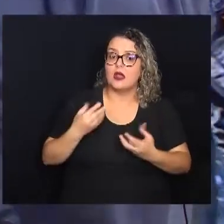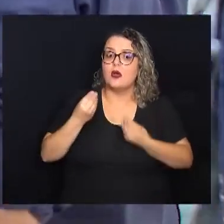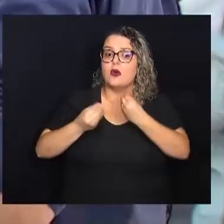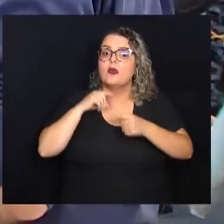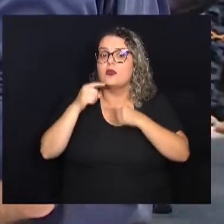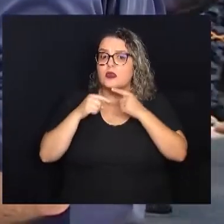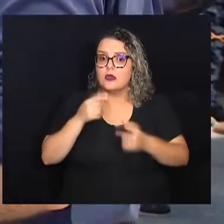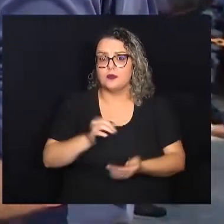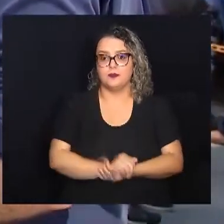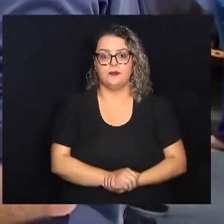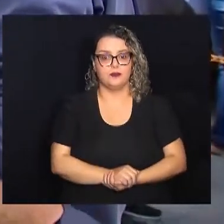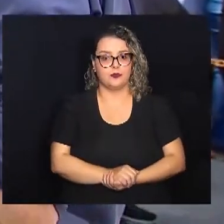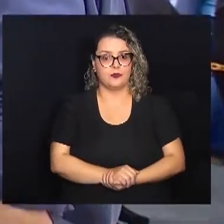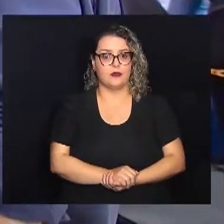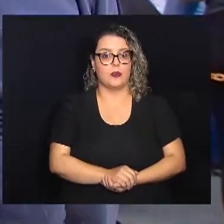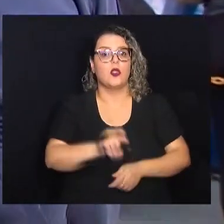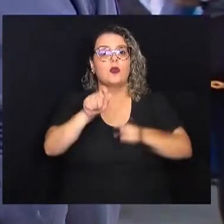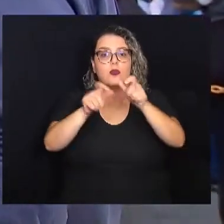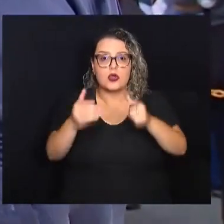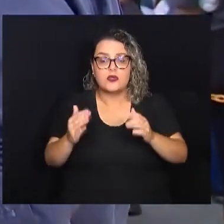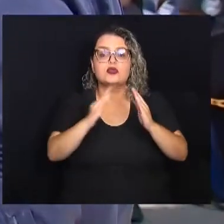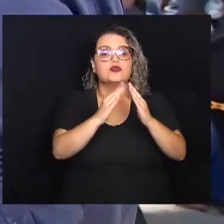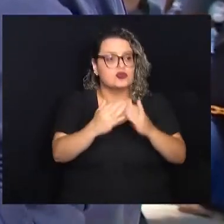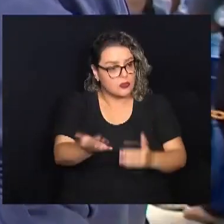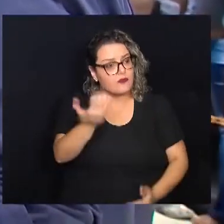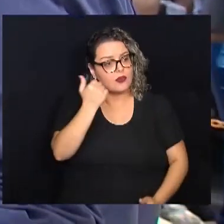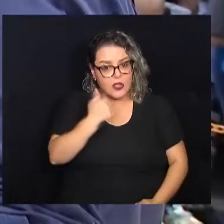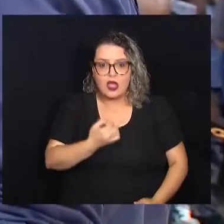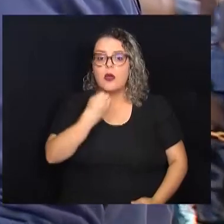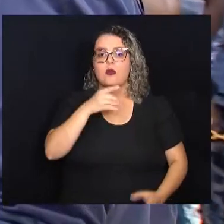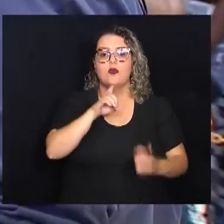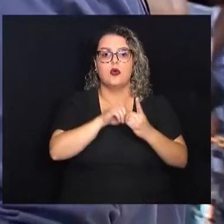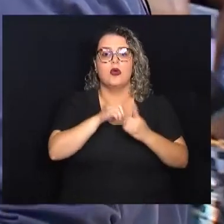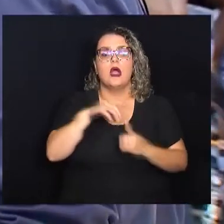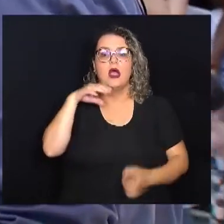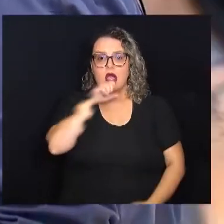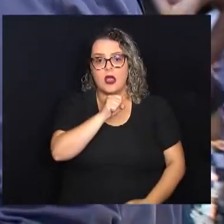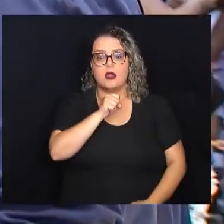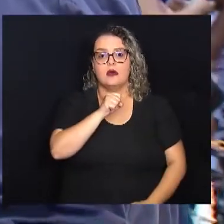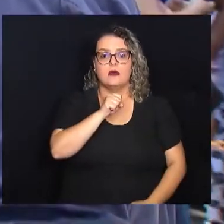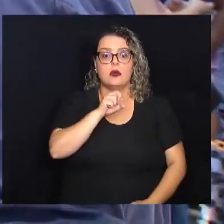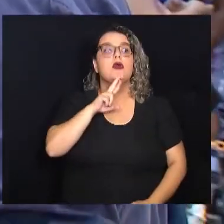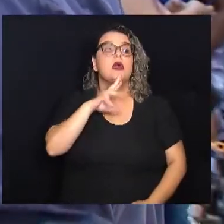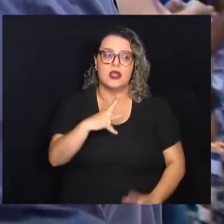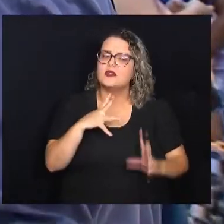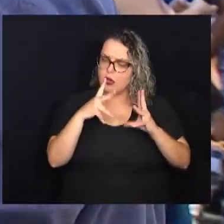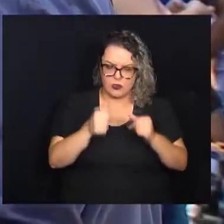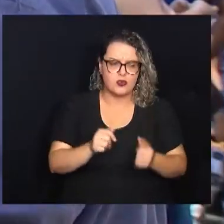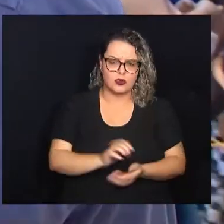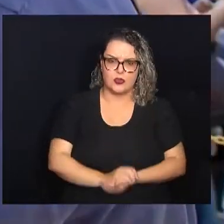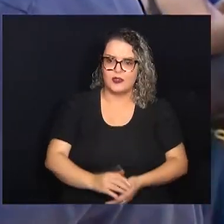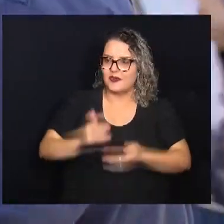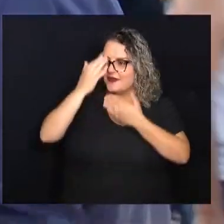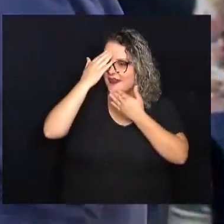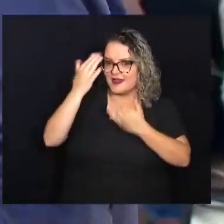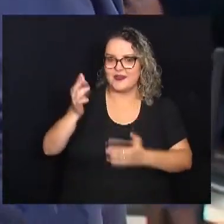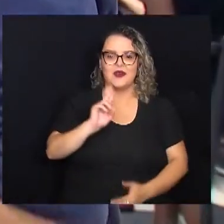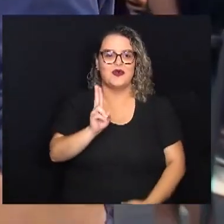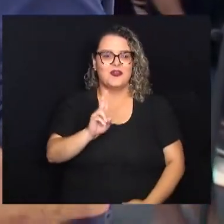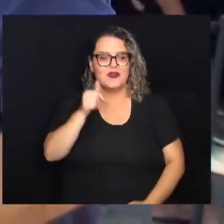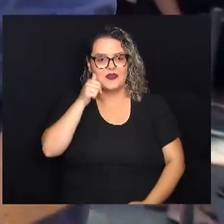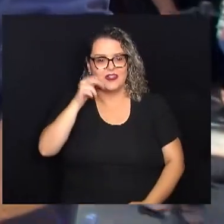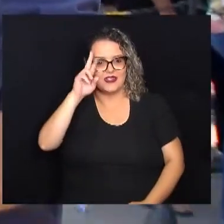foi lá? O pessoal que está em casa pode vir, que é muito bom, viu? É bom atendimento, rápido e resolve tudo, viu? Muito obrigado. Qual é o nome da senhora?